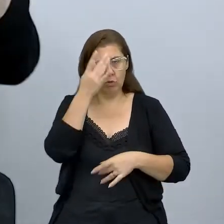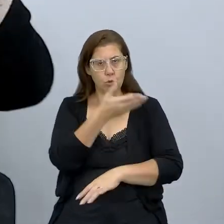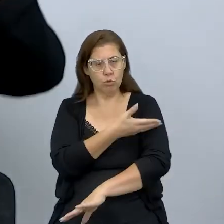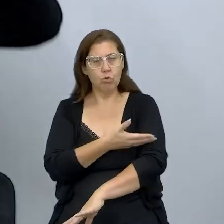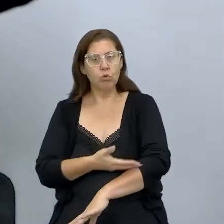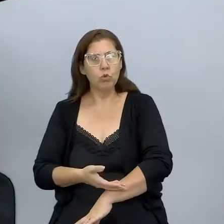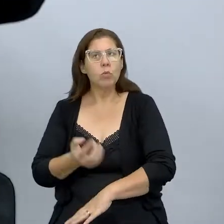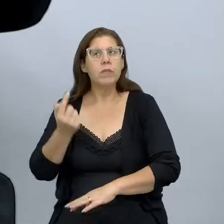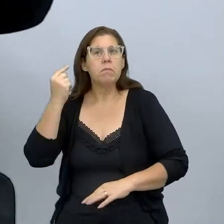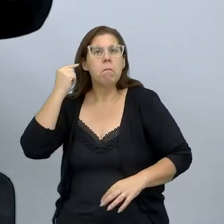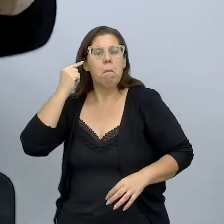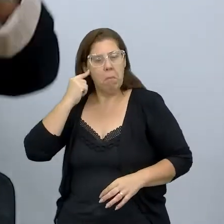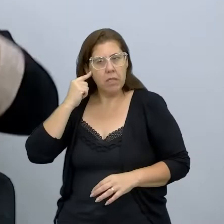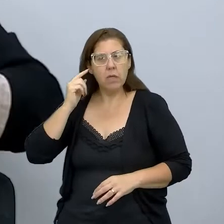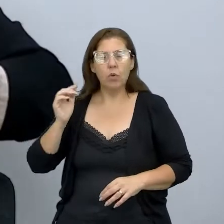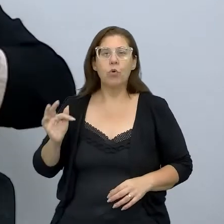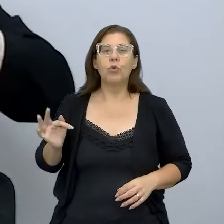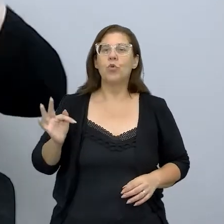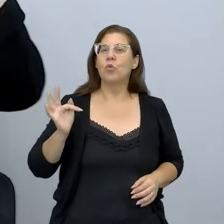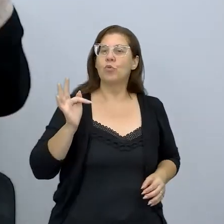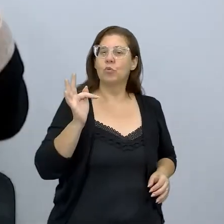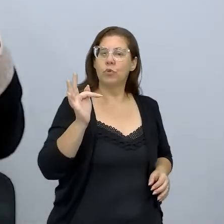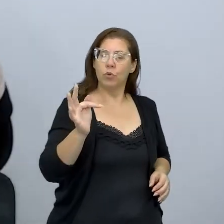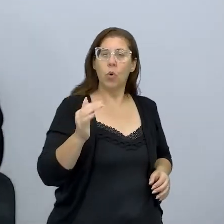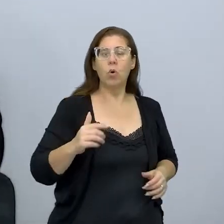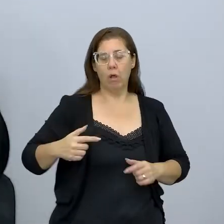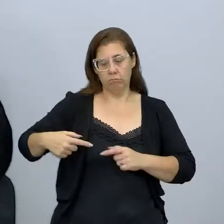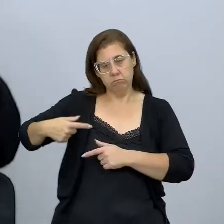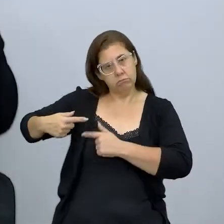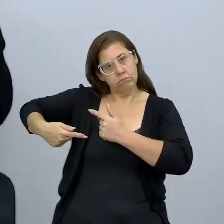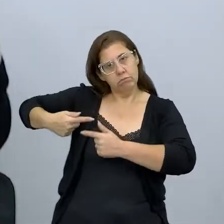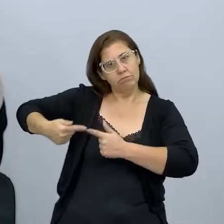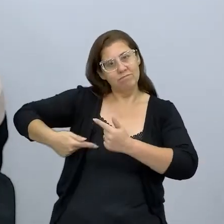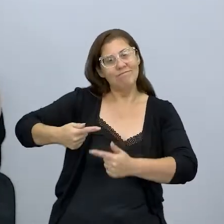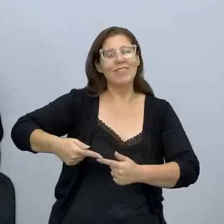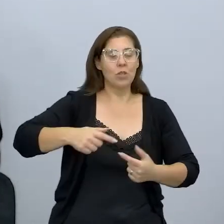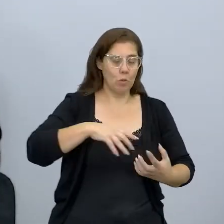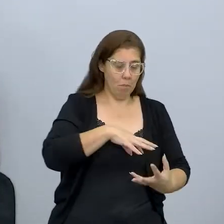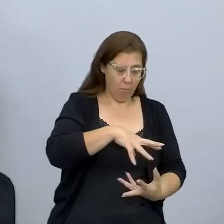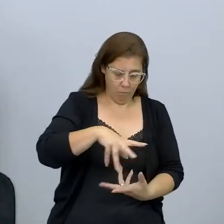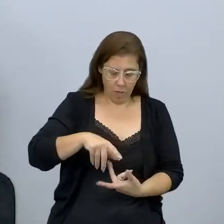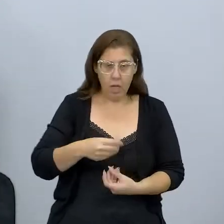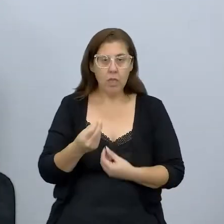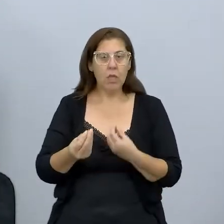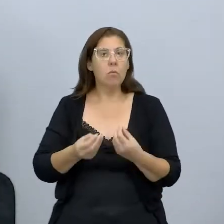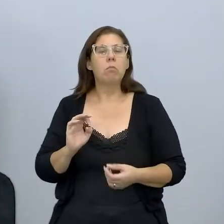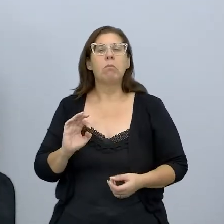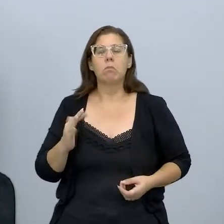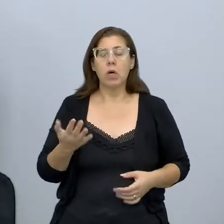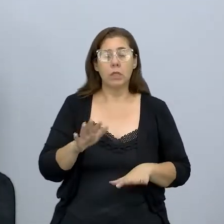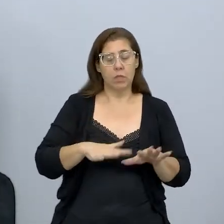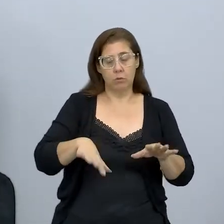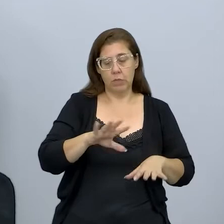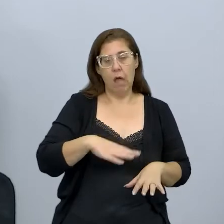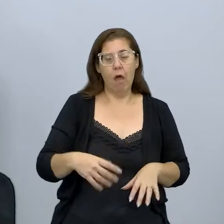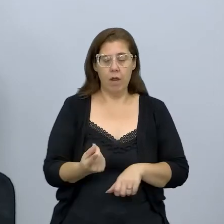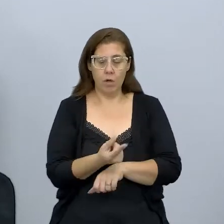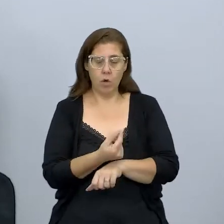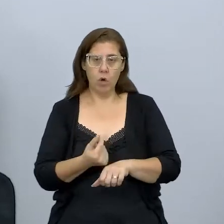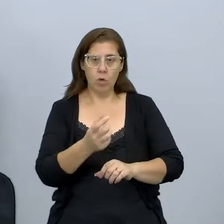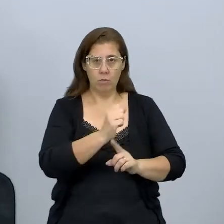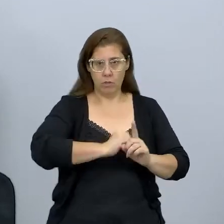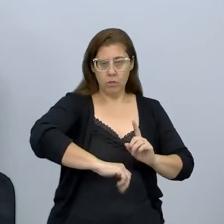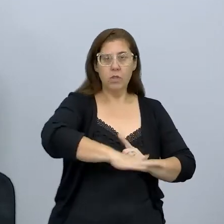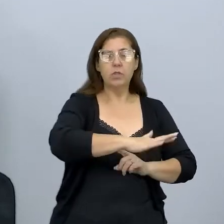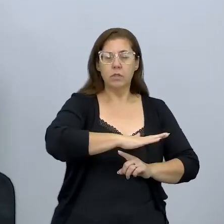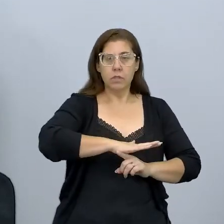hoje, pensando no futuro, né? Nas próximas pessoas que virão, no planeta como vai ficar, tanto do ponto de vista econômico, social